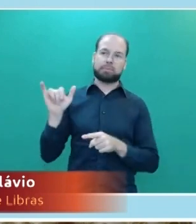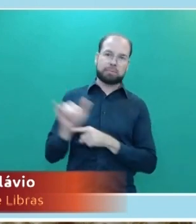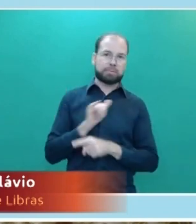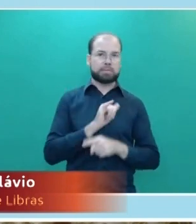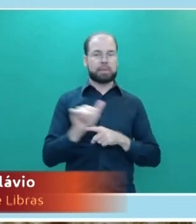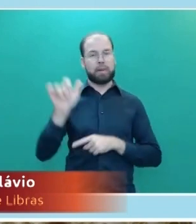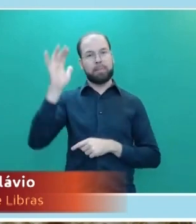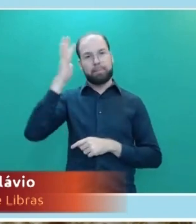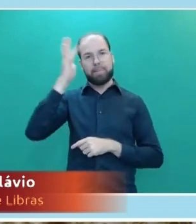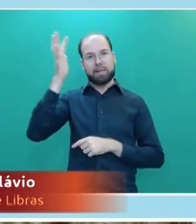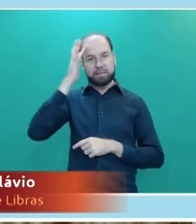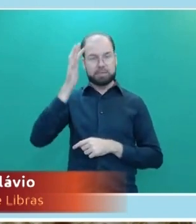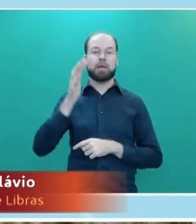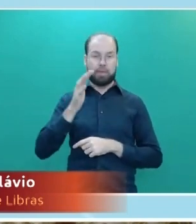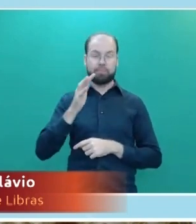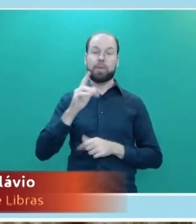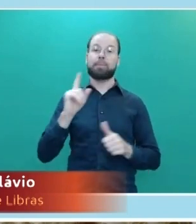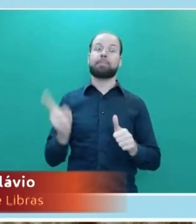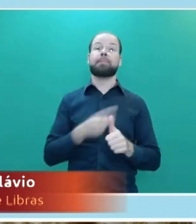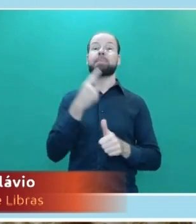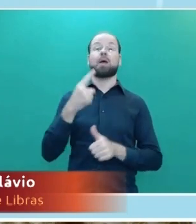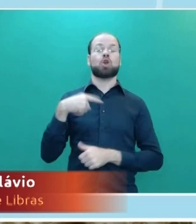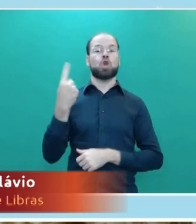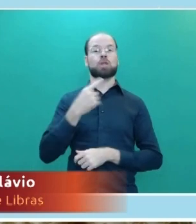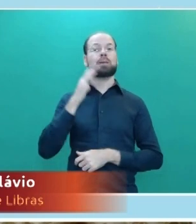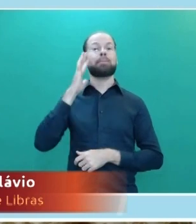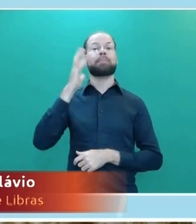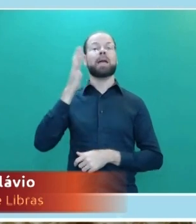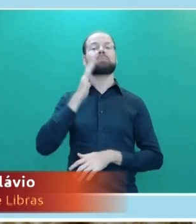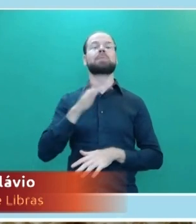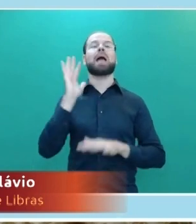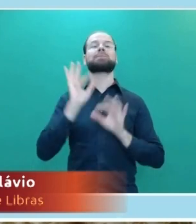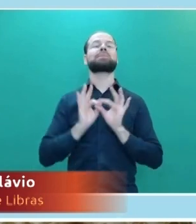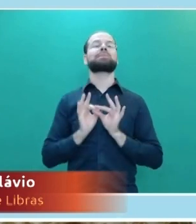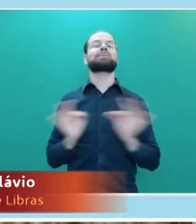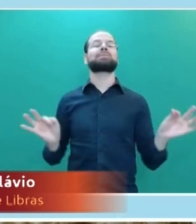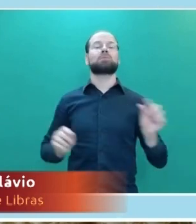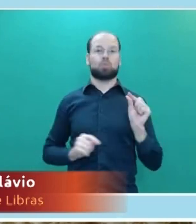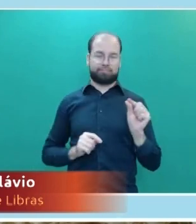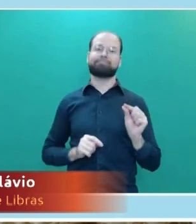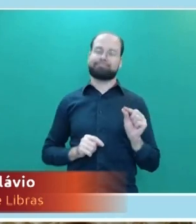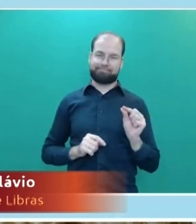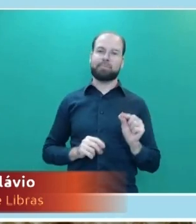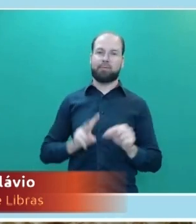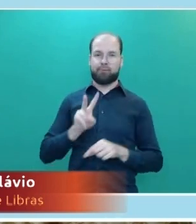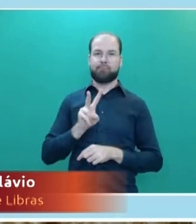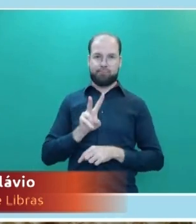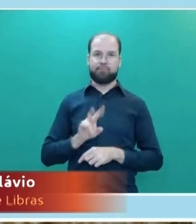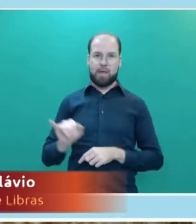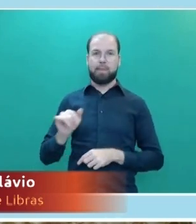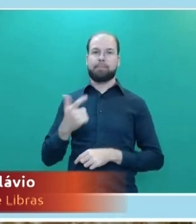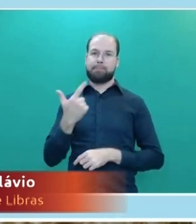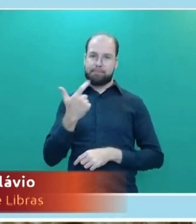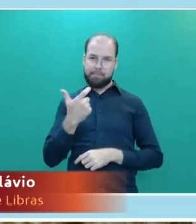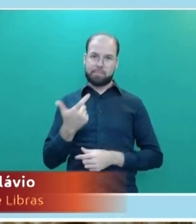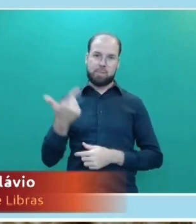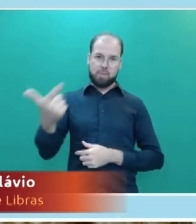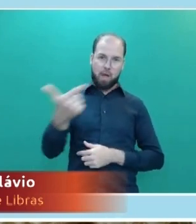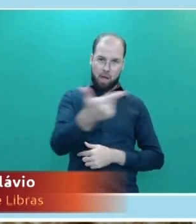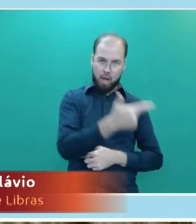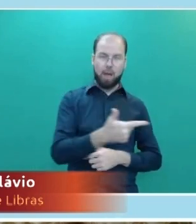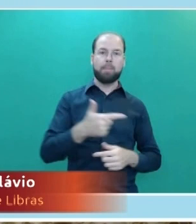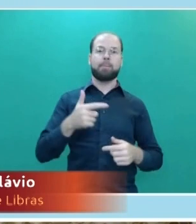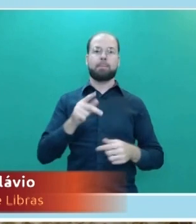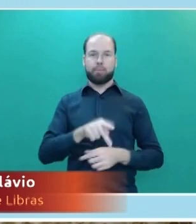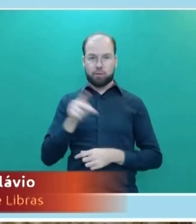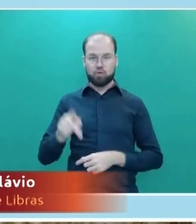medidas, a primeira coisa que se pensa, mais simplista, é essa mesmo. Vamos armar professor, vamos colocar um policial dentro